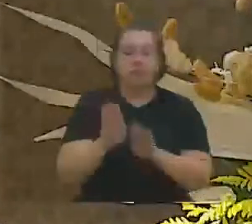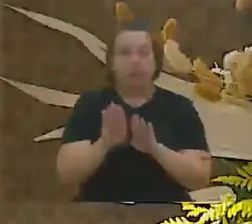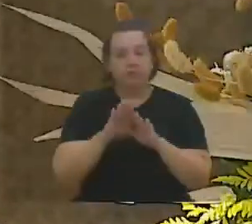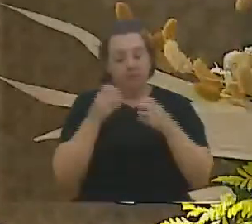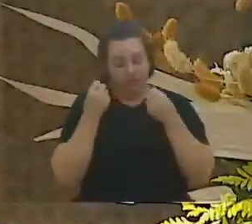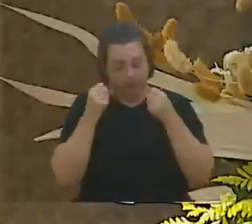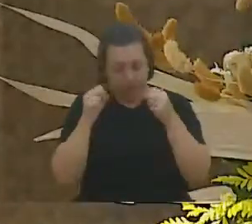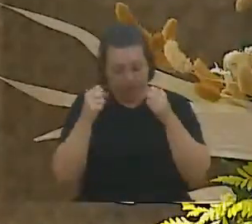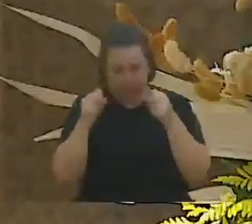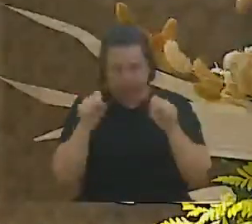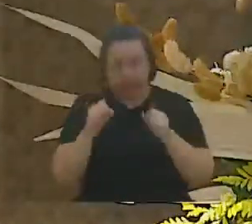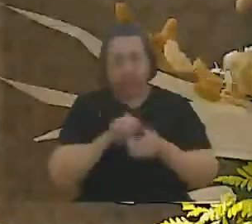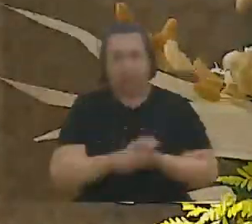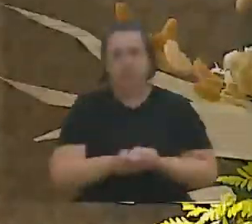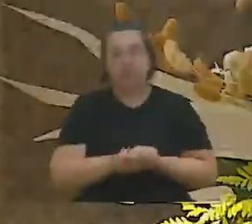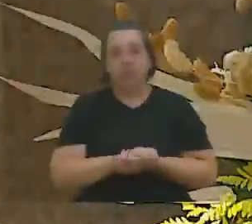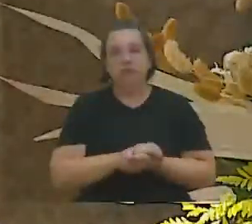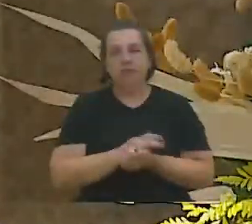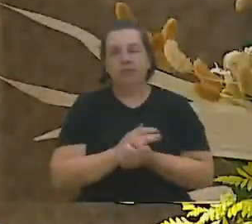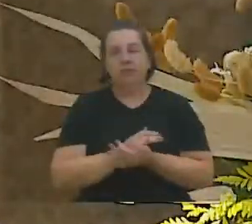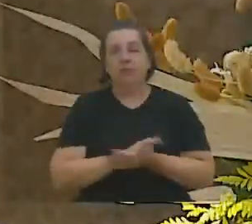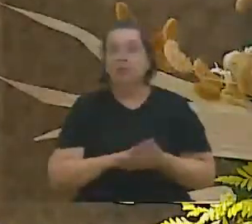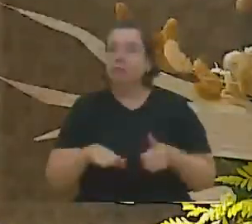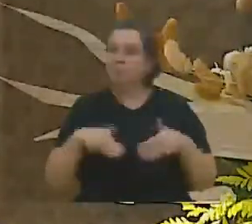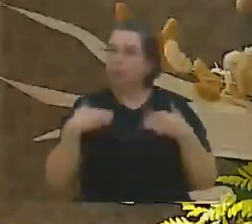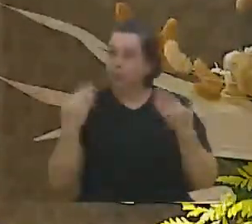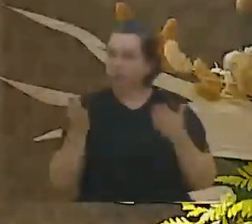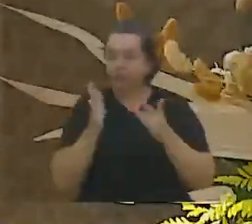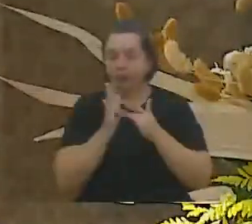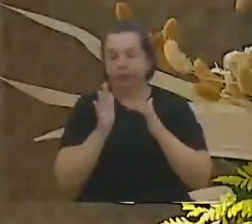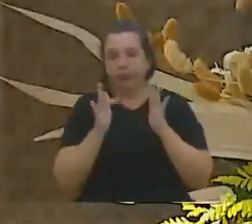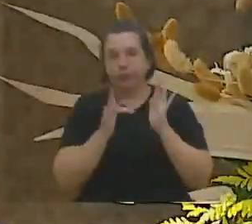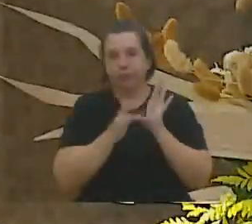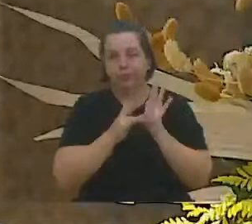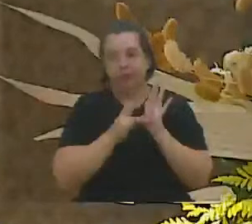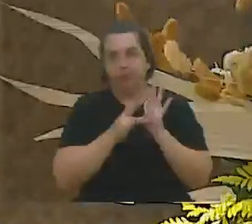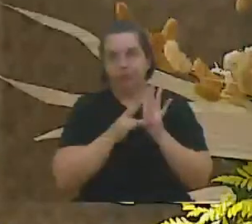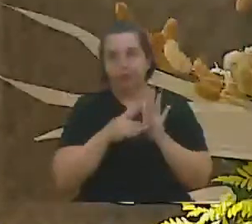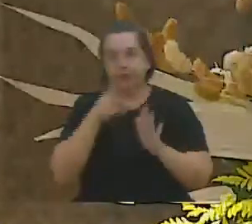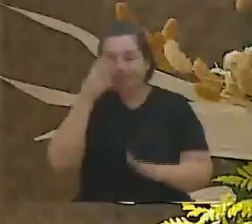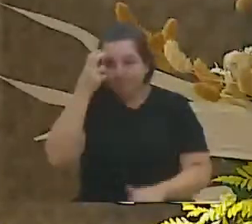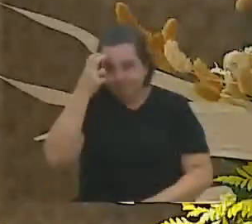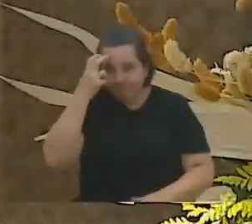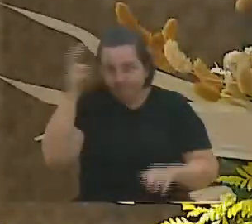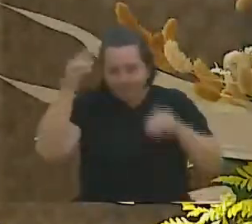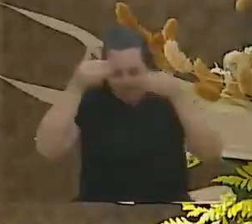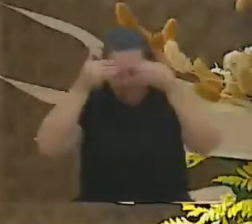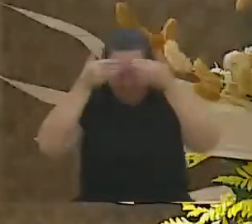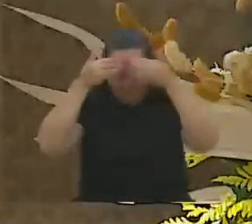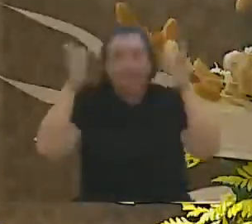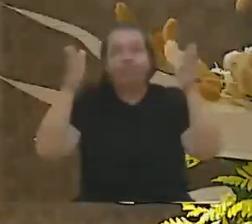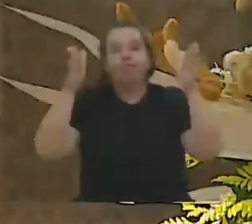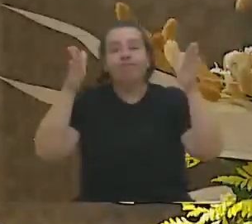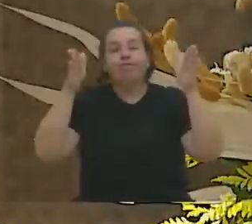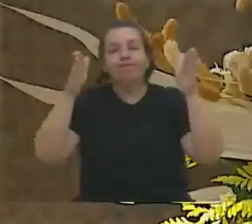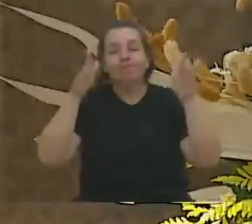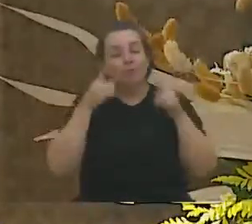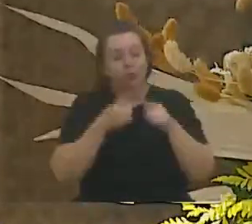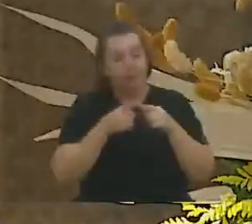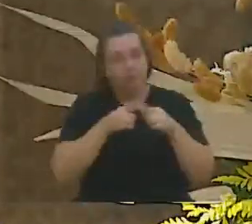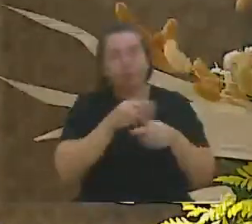salmos. Então, Jesus abriu a inteligência dos discípulos